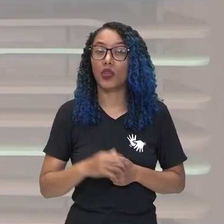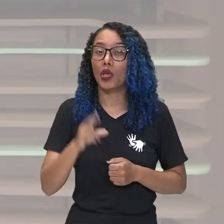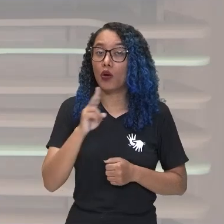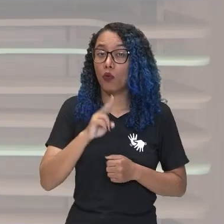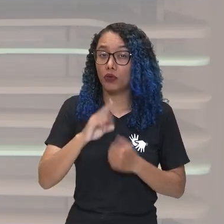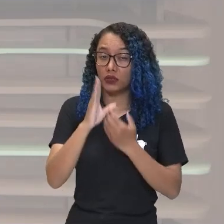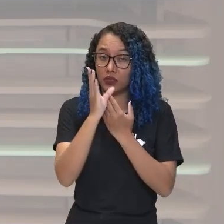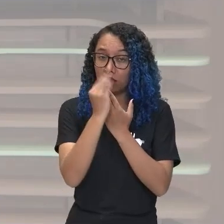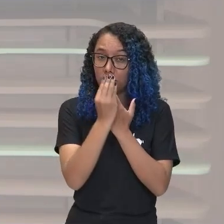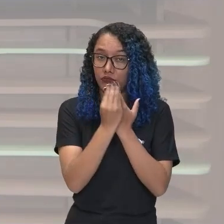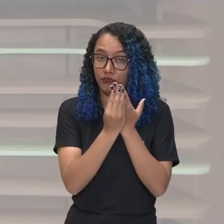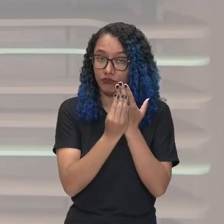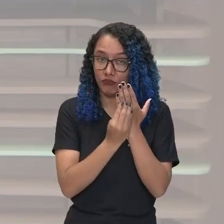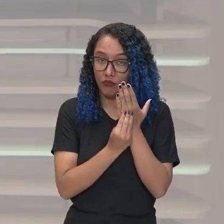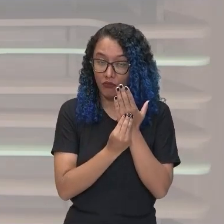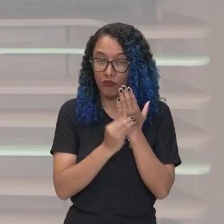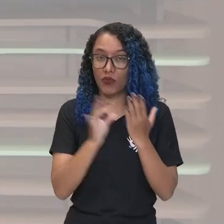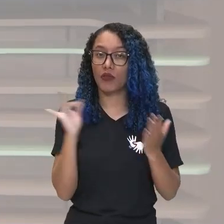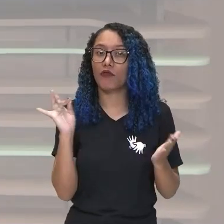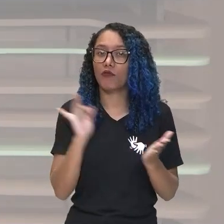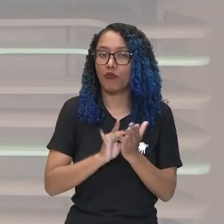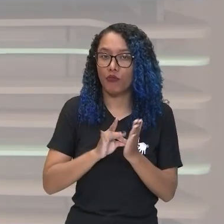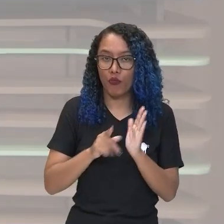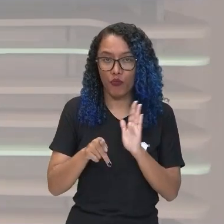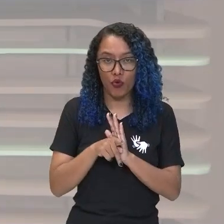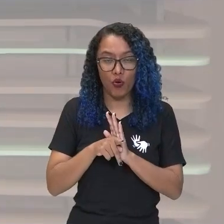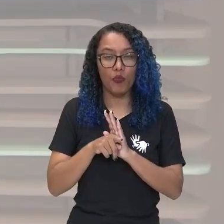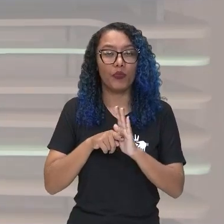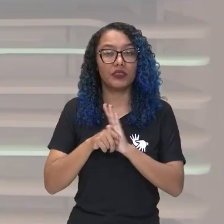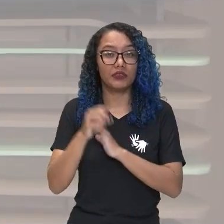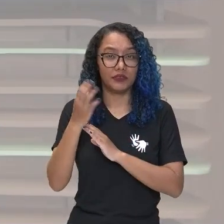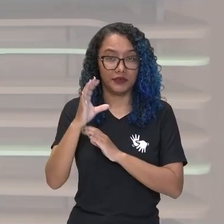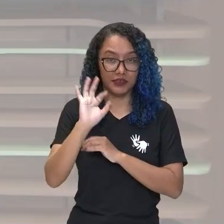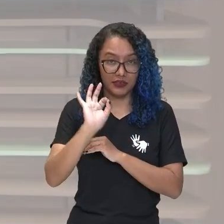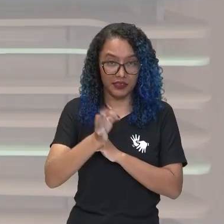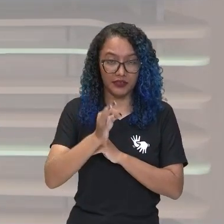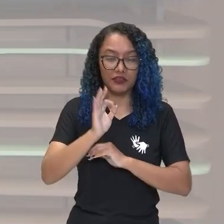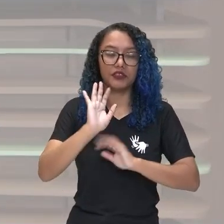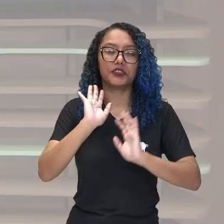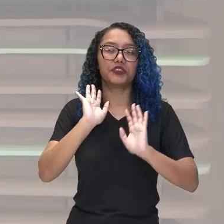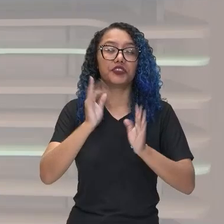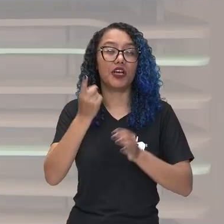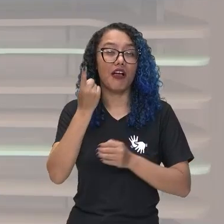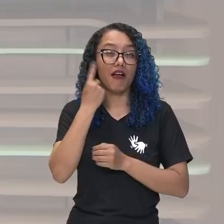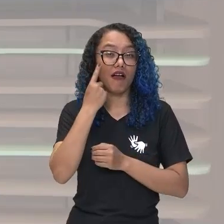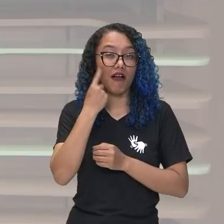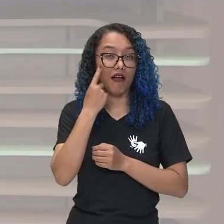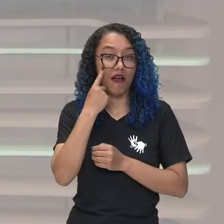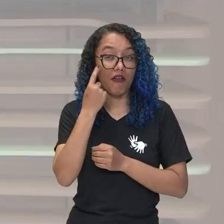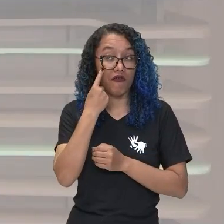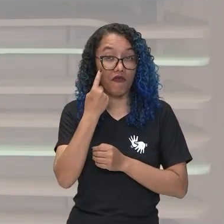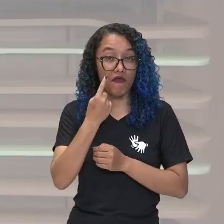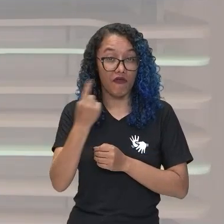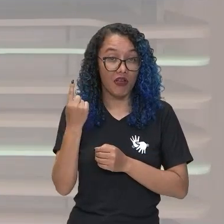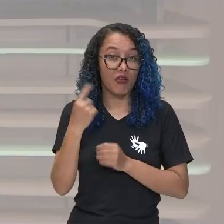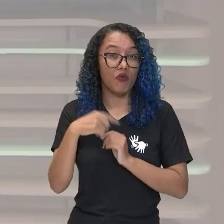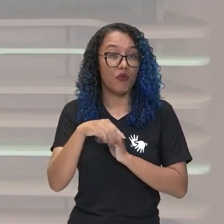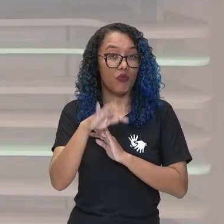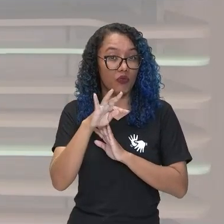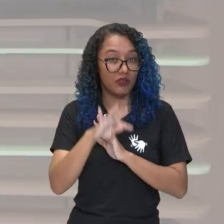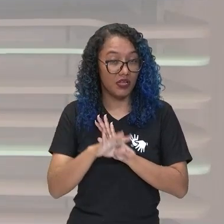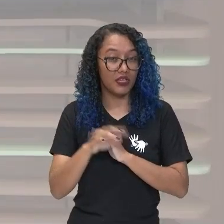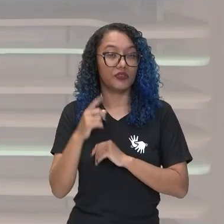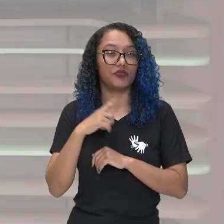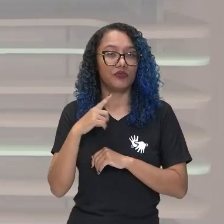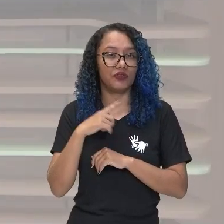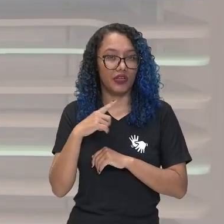do discurso científico. Já sabemos disso. Como podemos perceber ali no texto, na citação do texto, né, do texto com a descoberta do